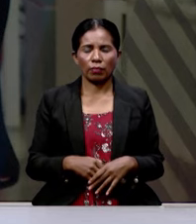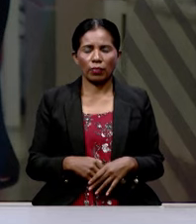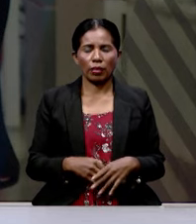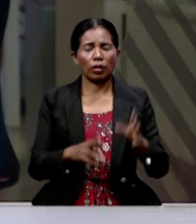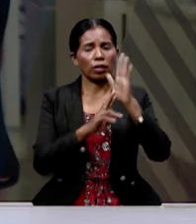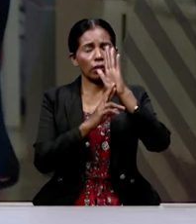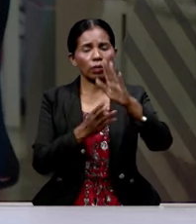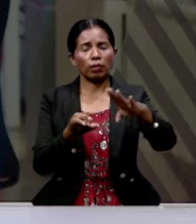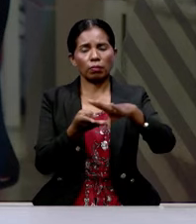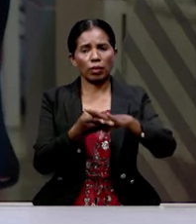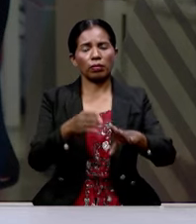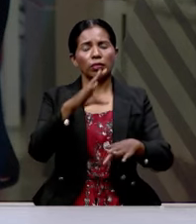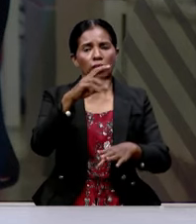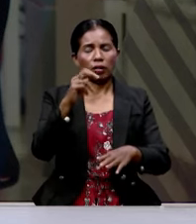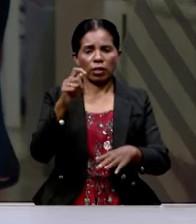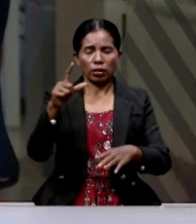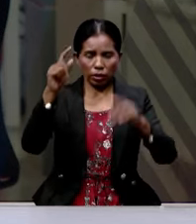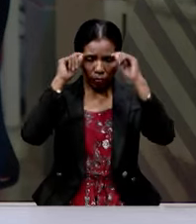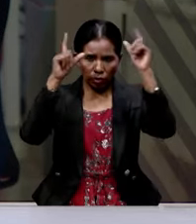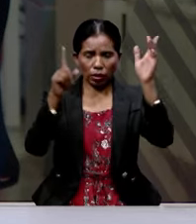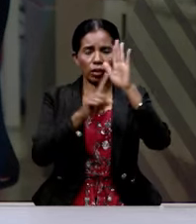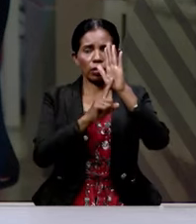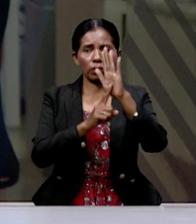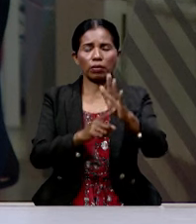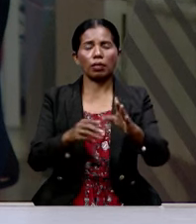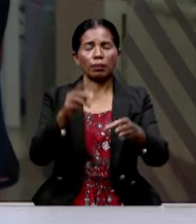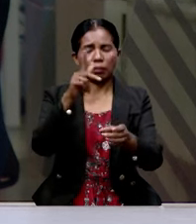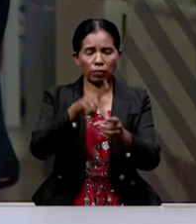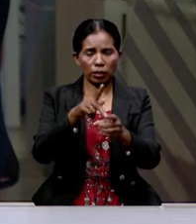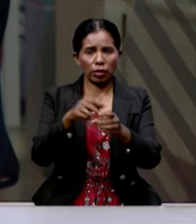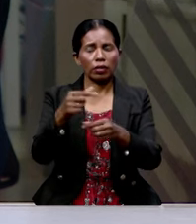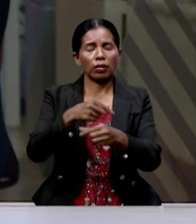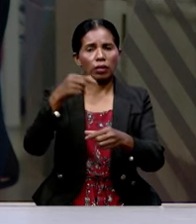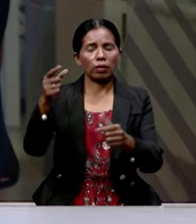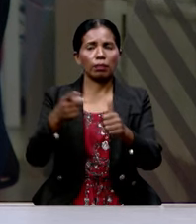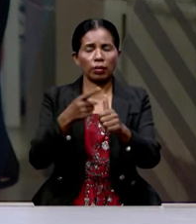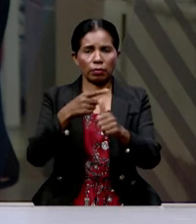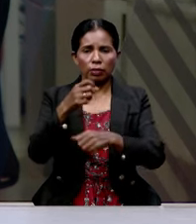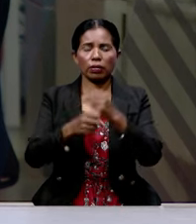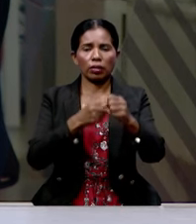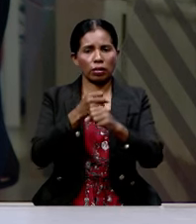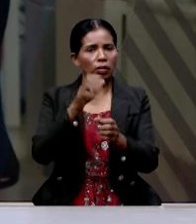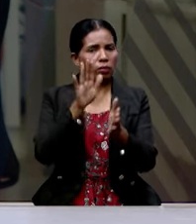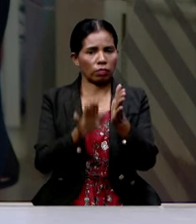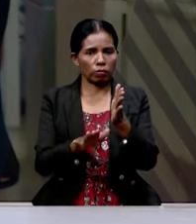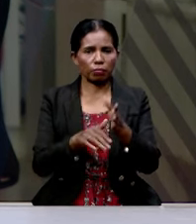Relatório Banco Central Timor-Leste atudu, receita husimina no gás pa primeiro trimestral tinang ne menos.